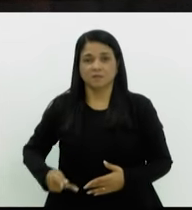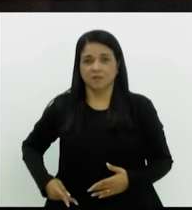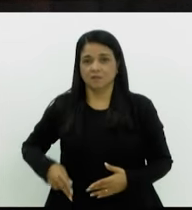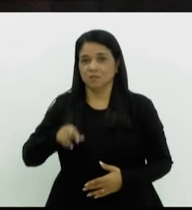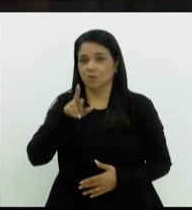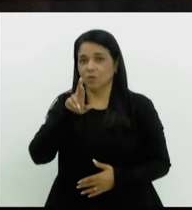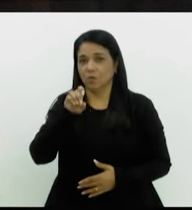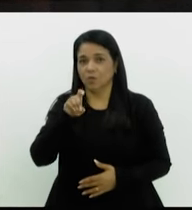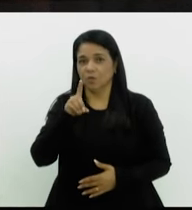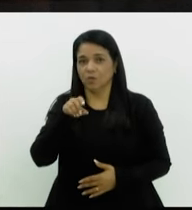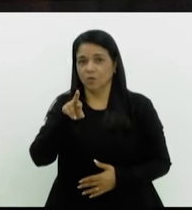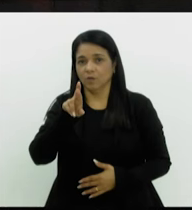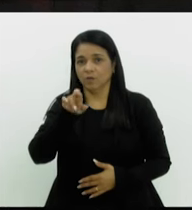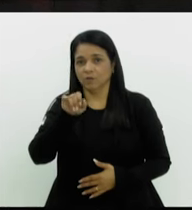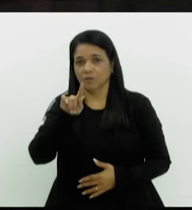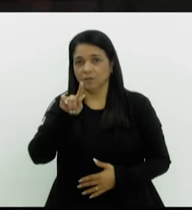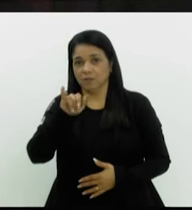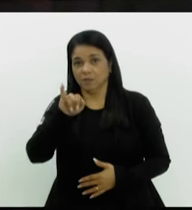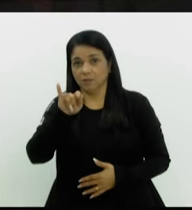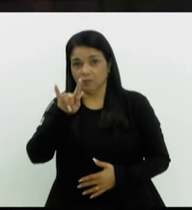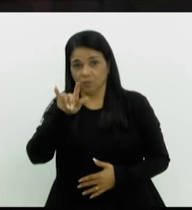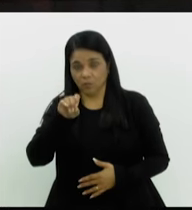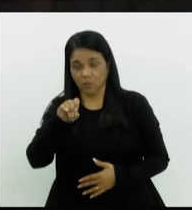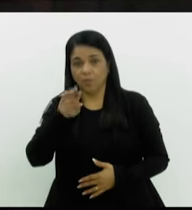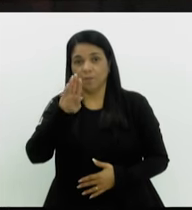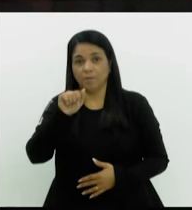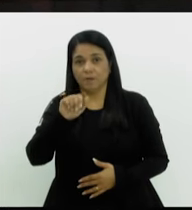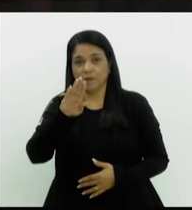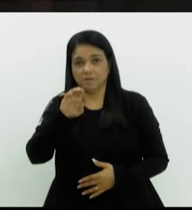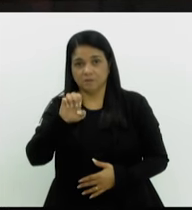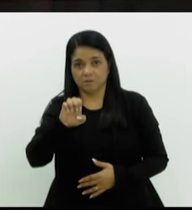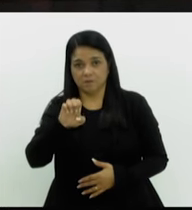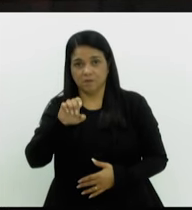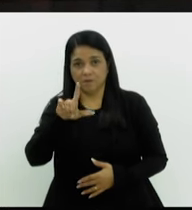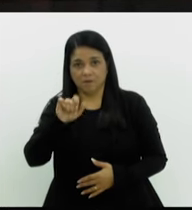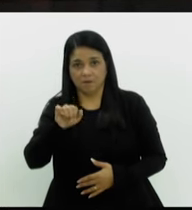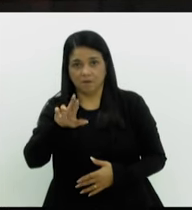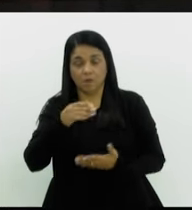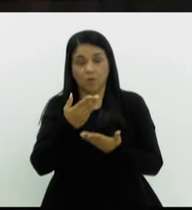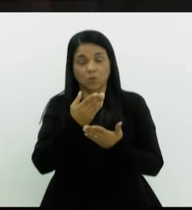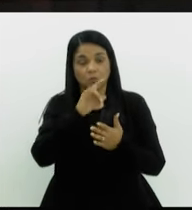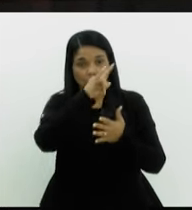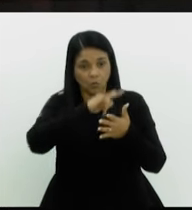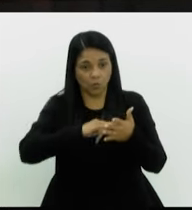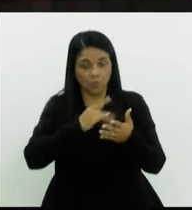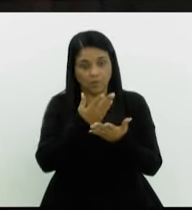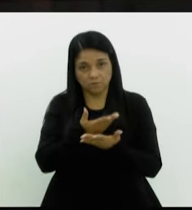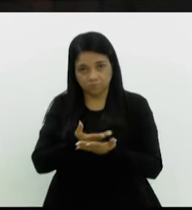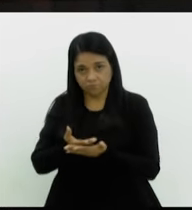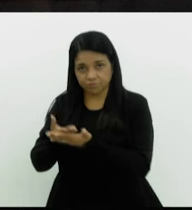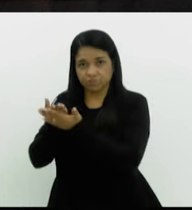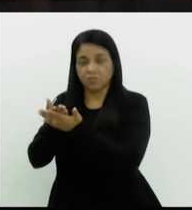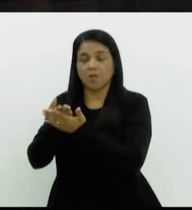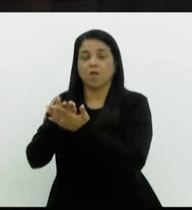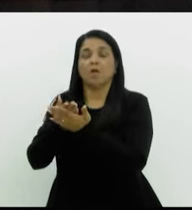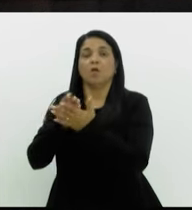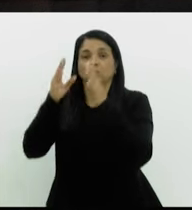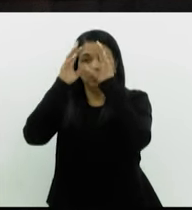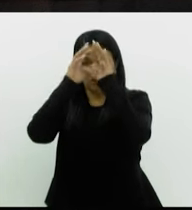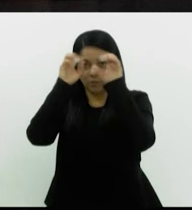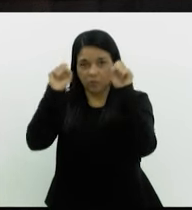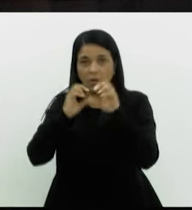a questão de um encaminhamento de um documento ao Tribunal de Contas da União,